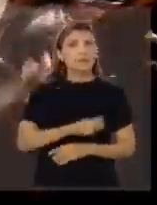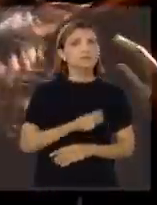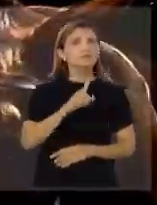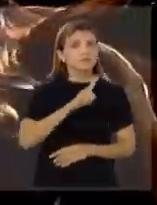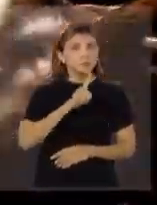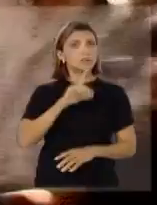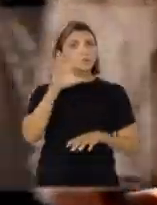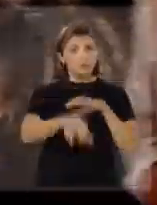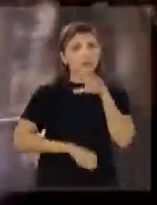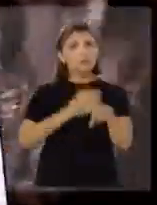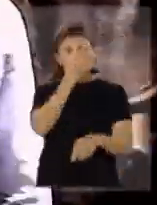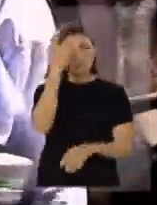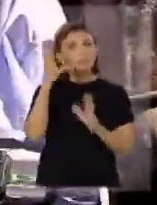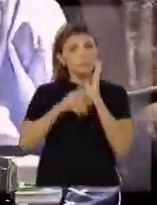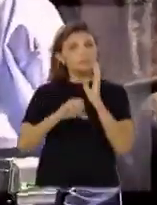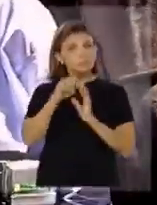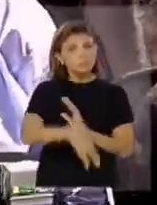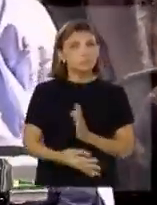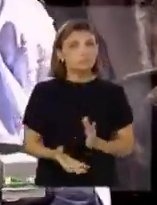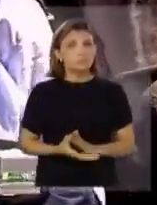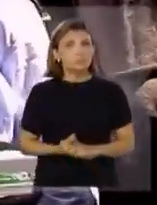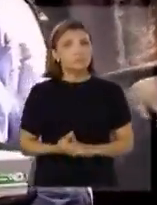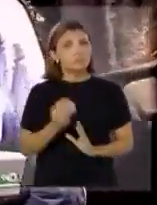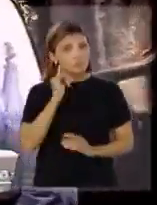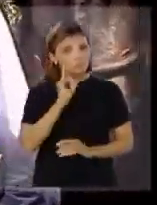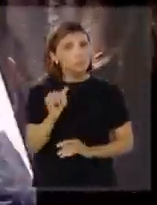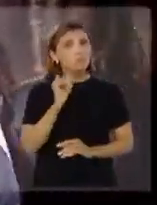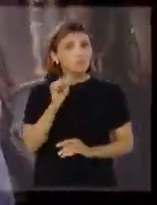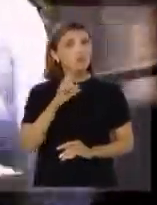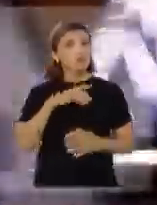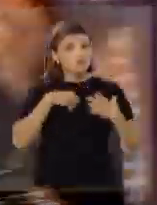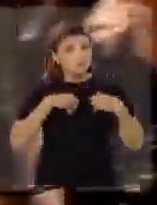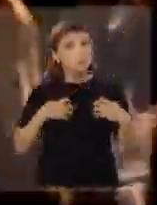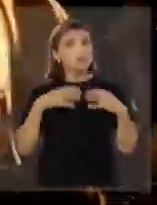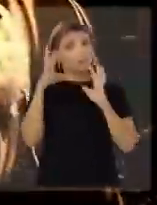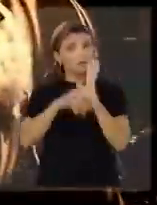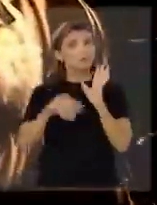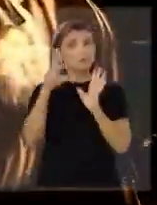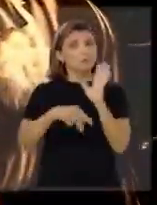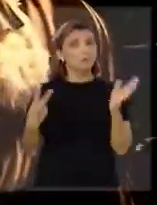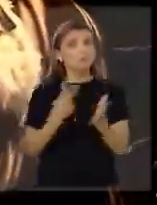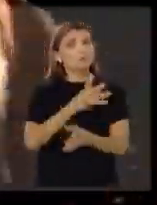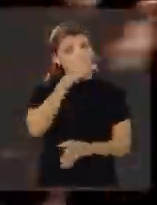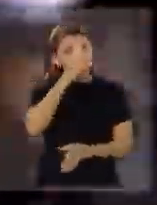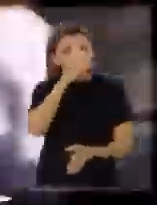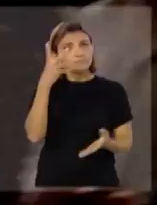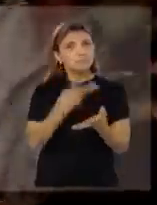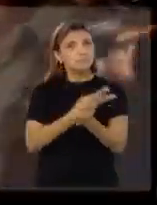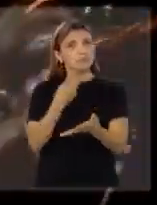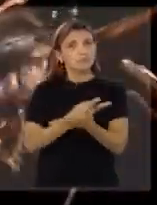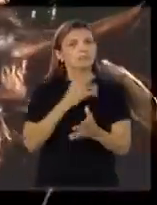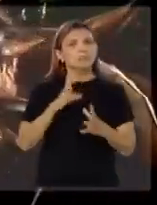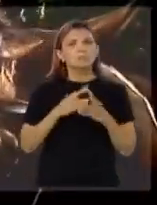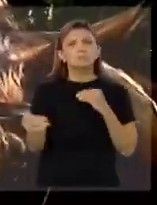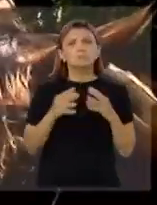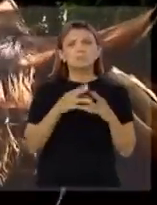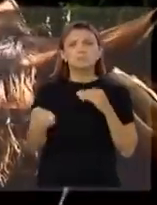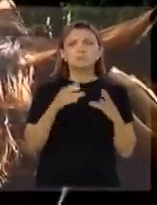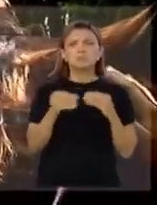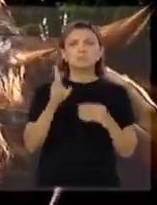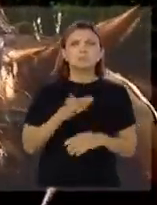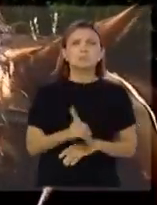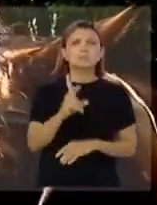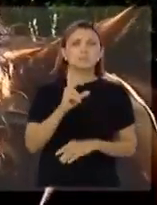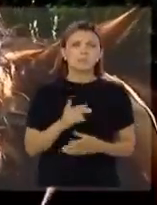em uma semana. Tá vendo? Eu não tava enganada. Eles são ladrões. Gente, é, bem que eu falei. É tráfico de animal, né? Essa farra começou uns 20 anos atrás.